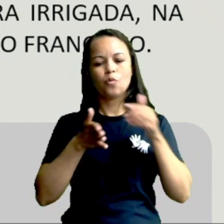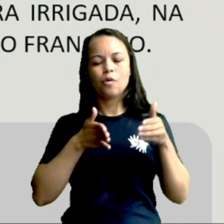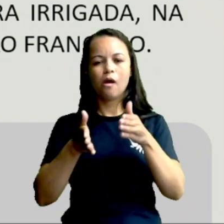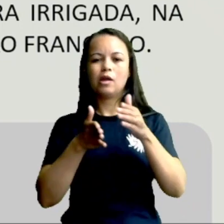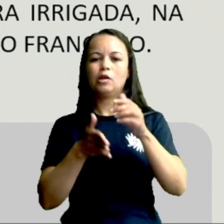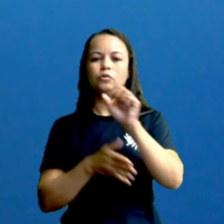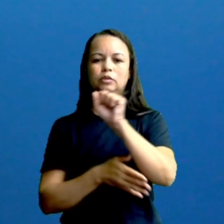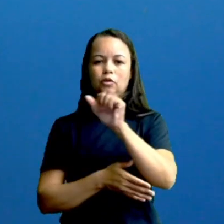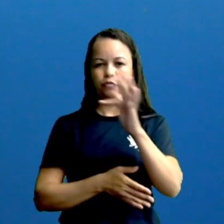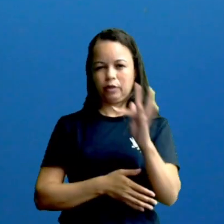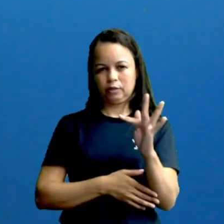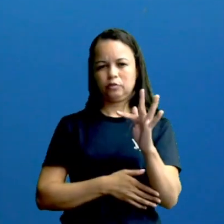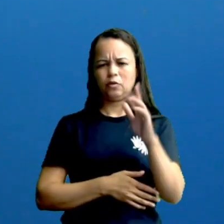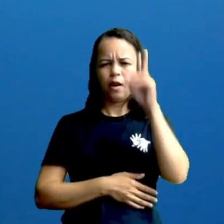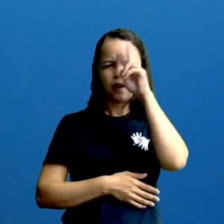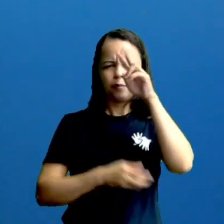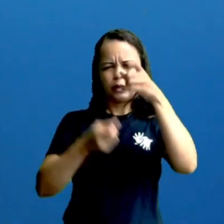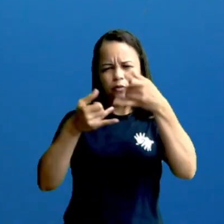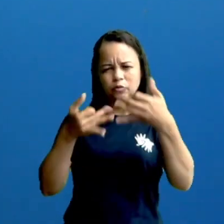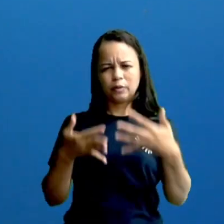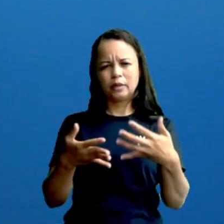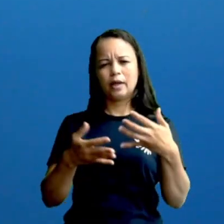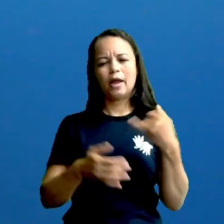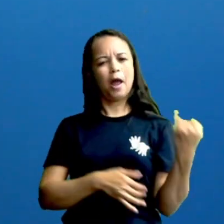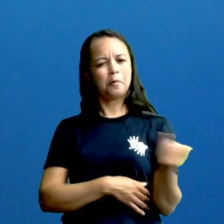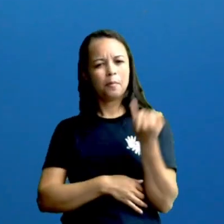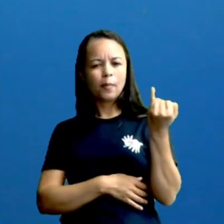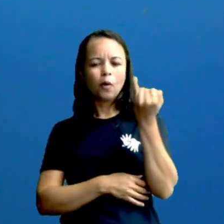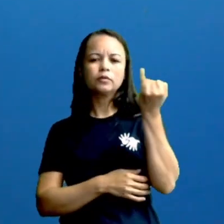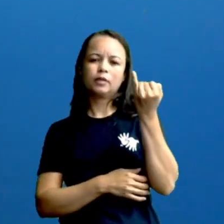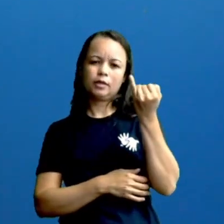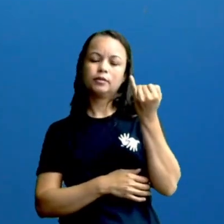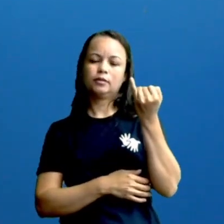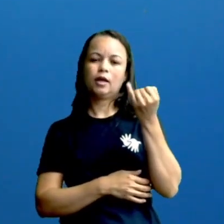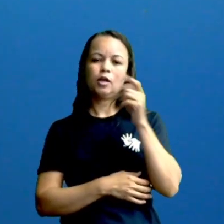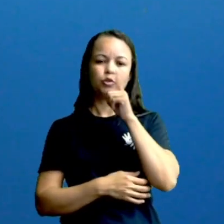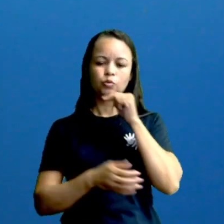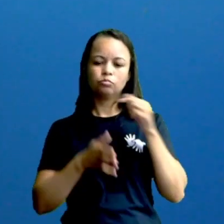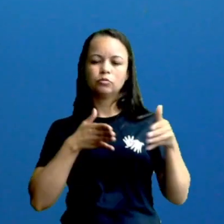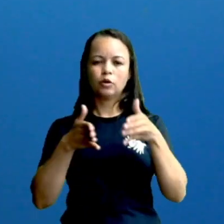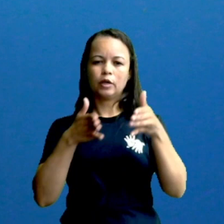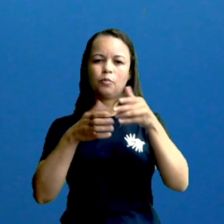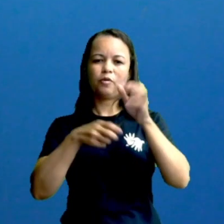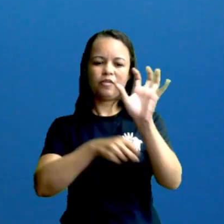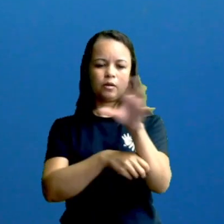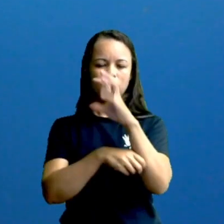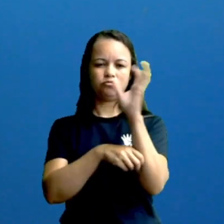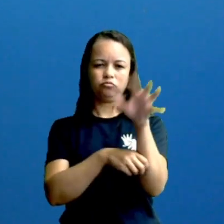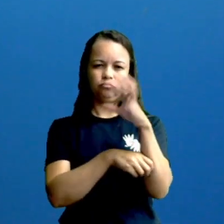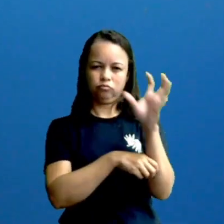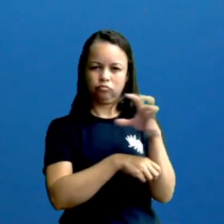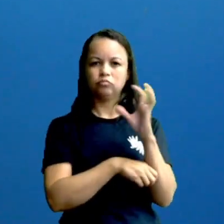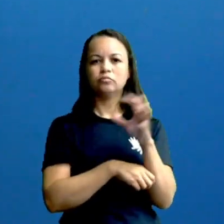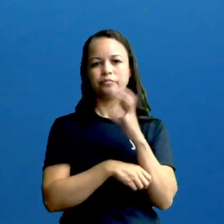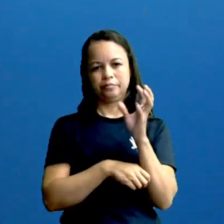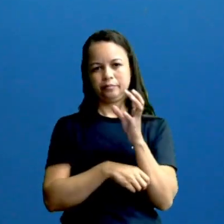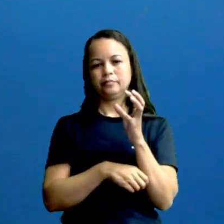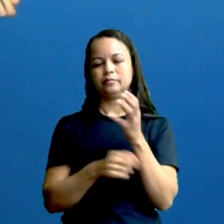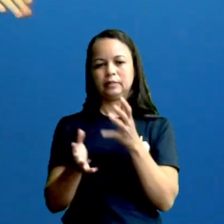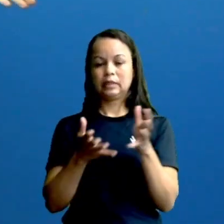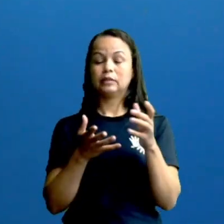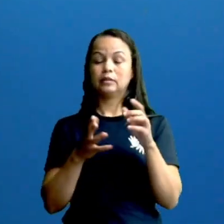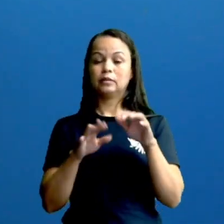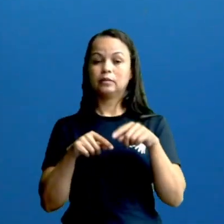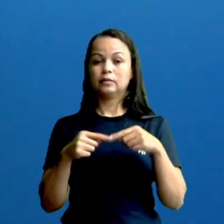vocês aqui sobre o Rio São Francisco, de como ele é importante nessa região para fazer a irrigação para a fruticultura. Então, as águas do